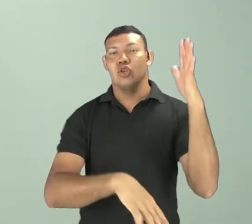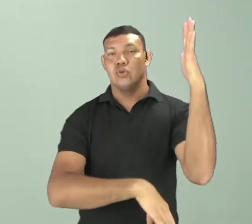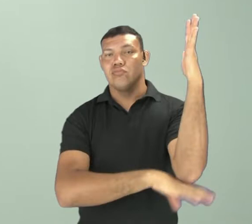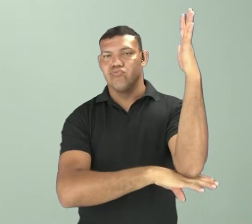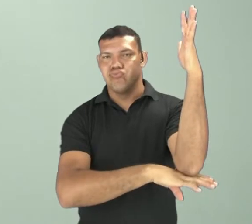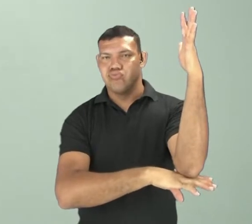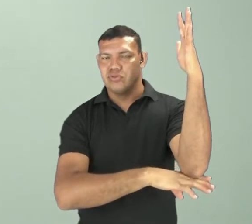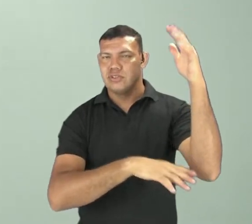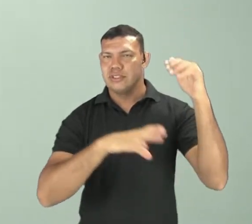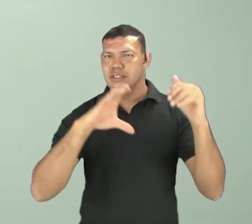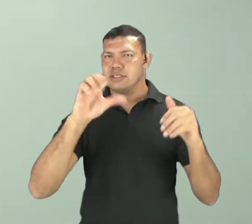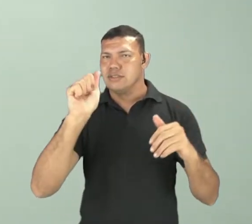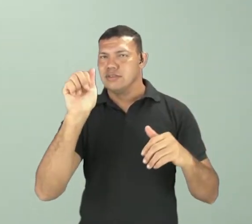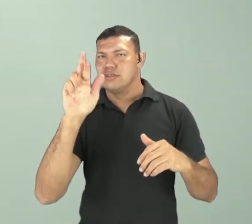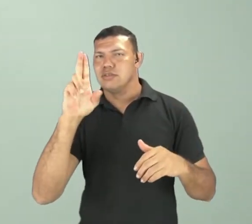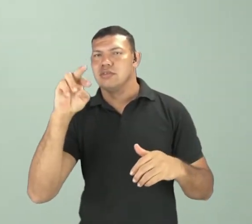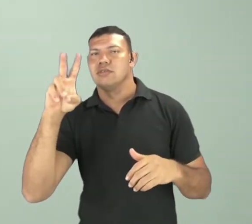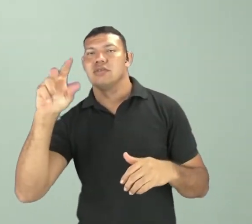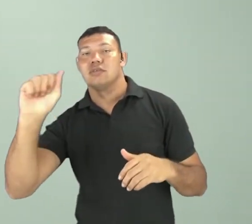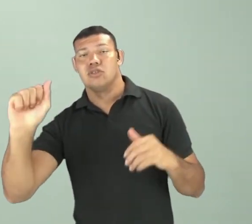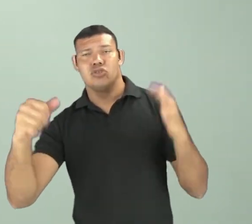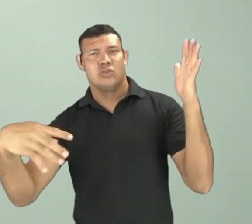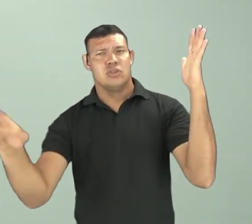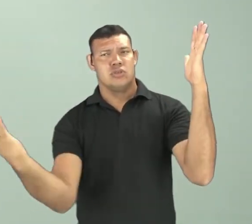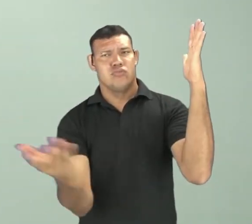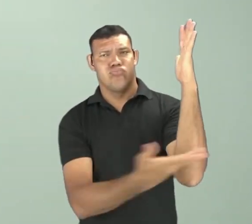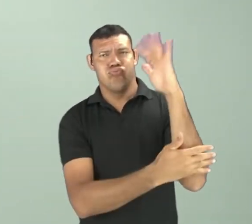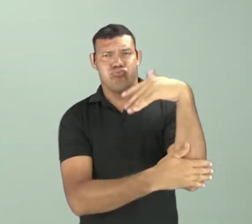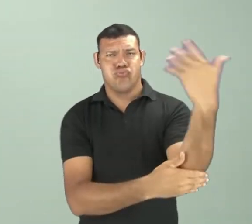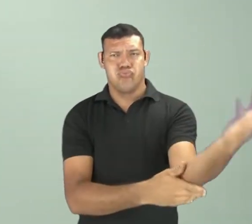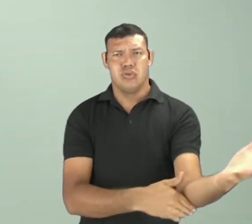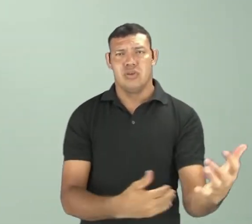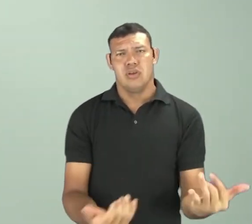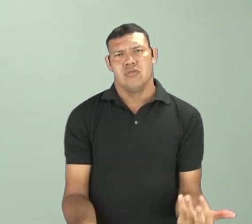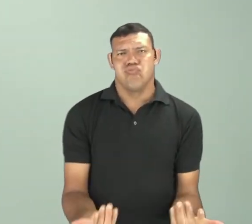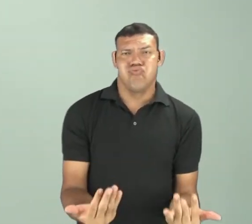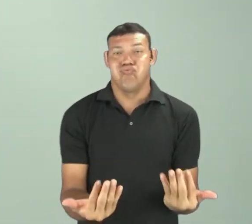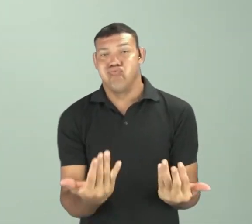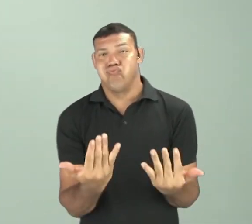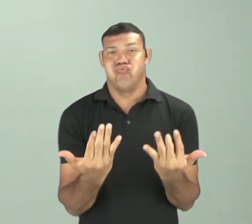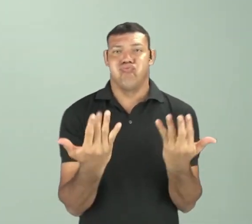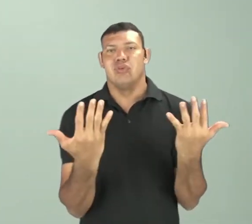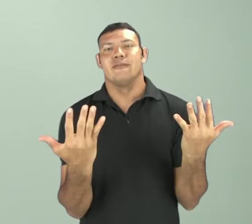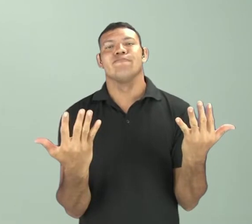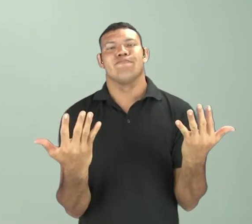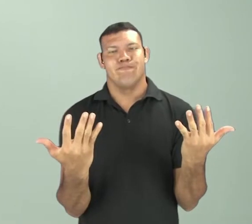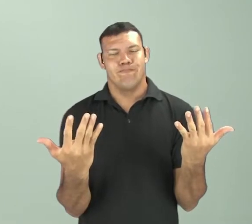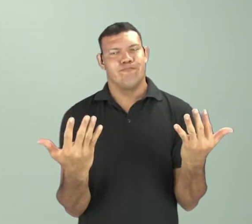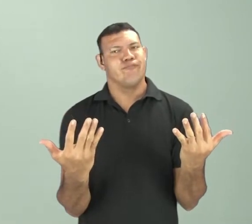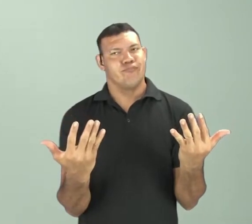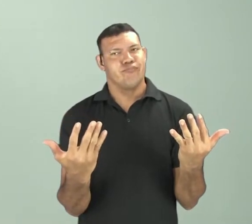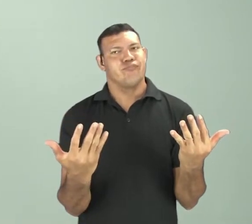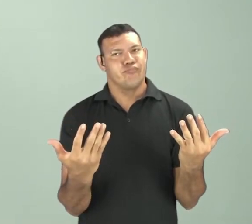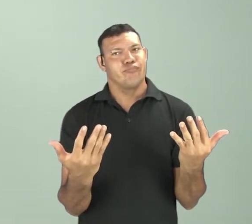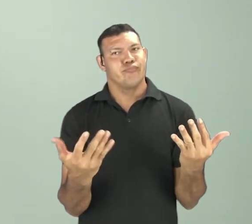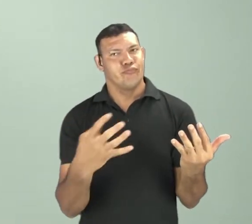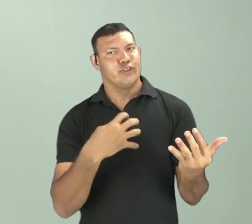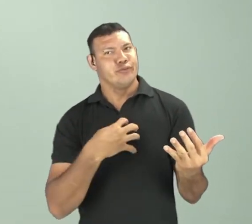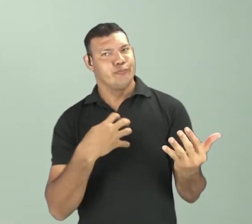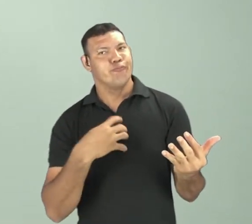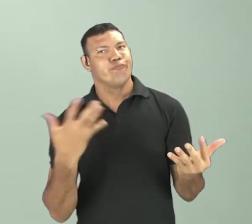destruição das florestas tropicais, através das queimadas, por exemplo, é uma maneira de você fazer com